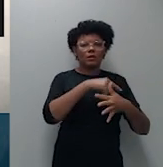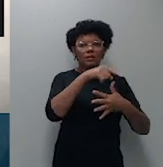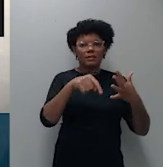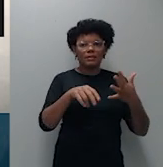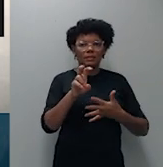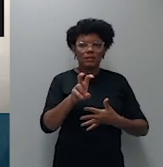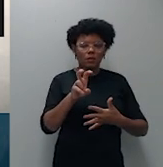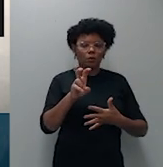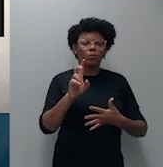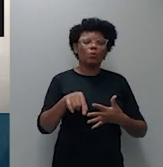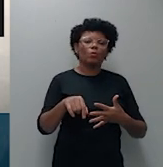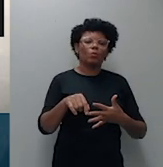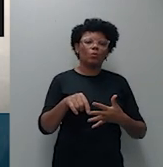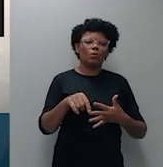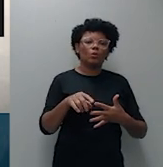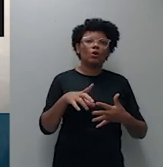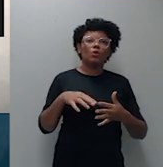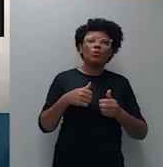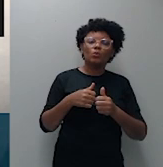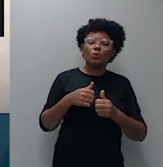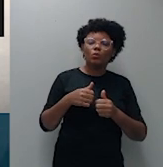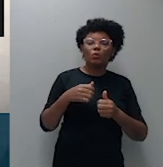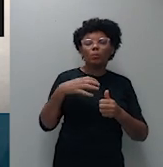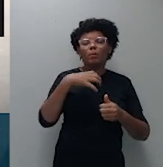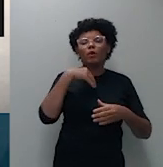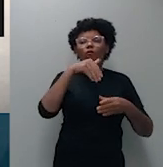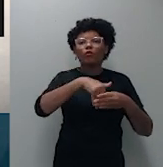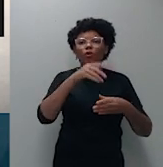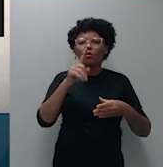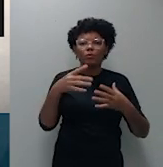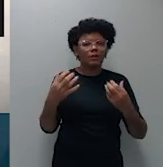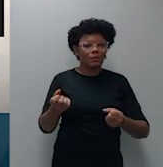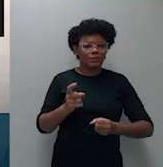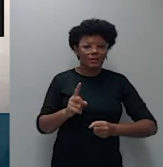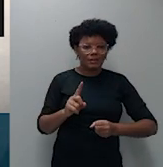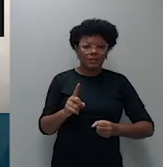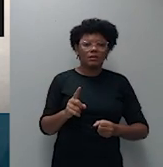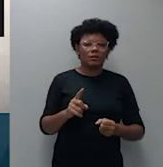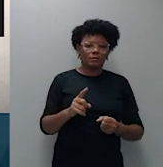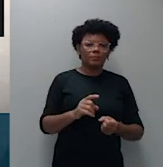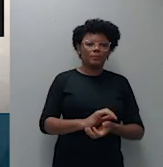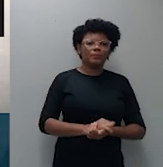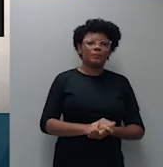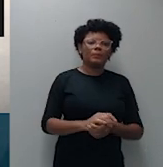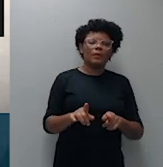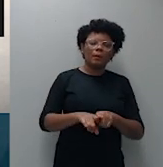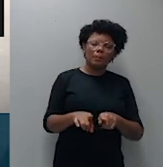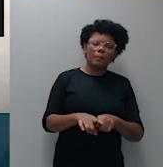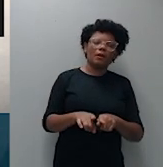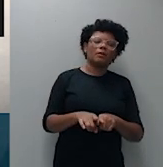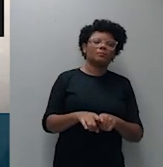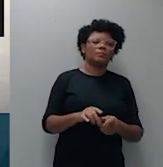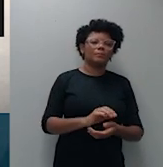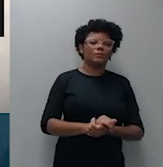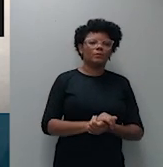precedentes Portanto o meu voto ligar provimento ao agravo então presidente